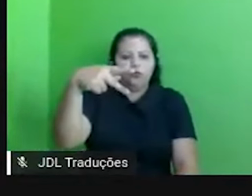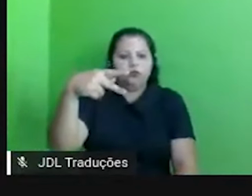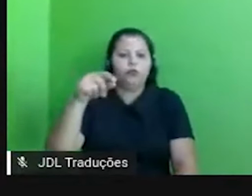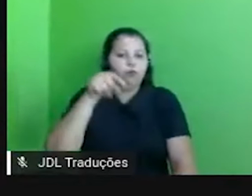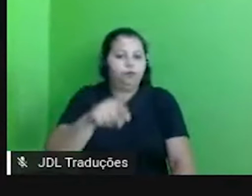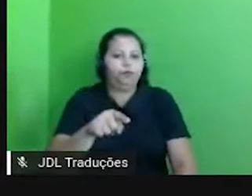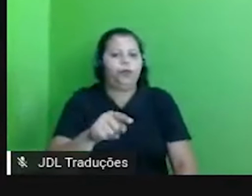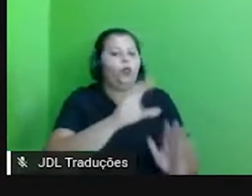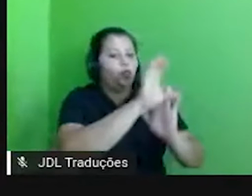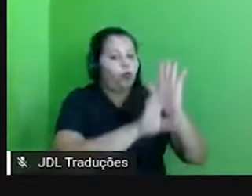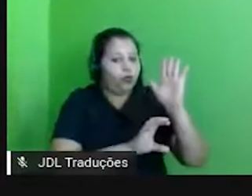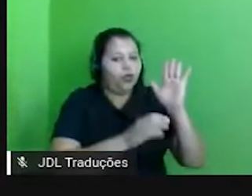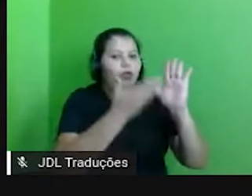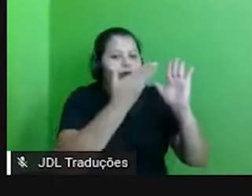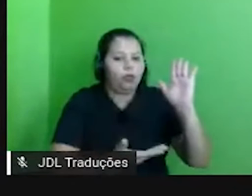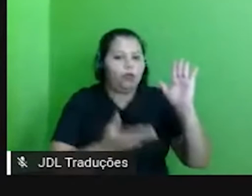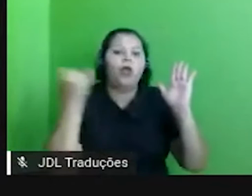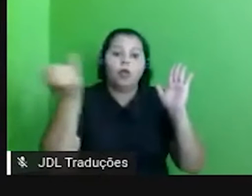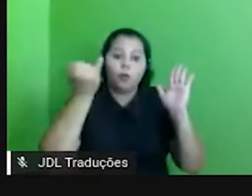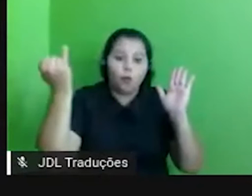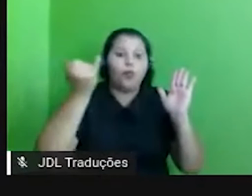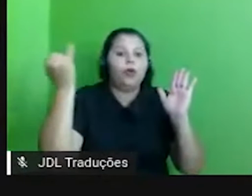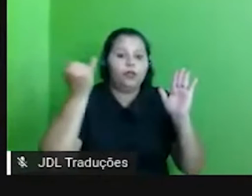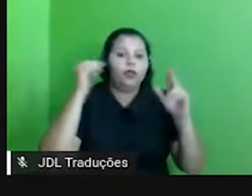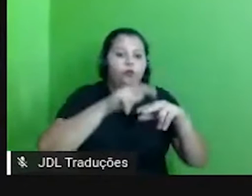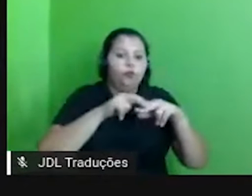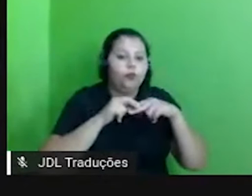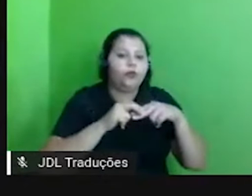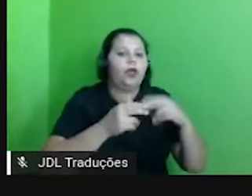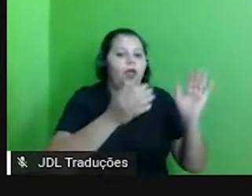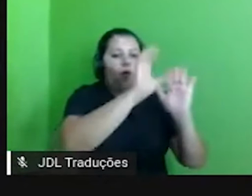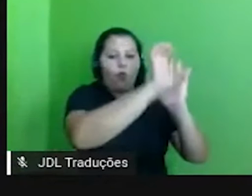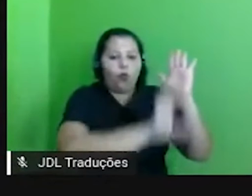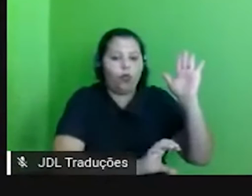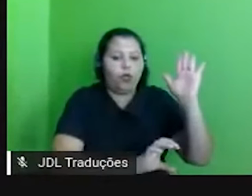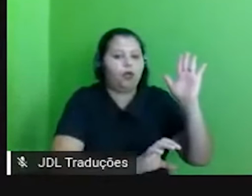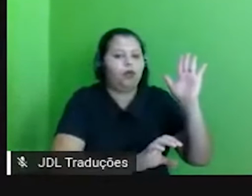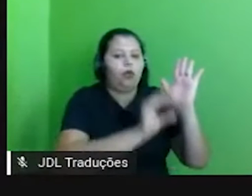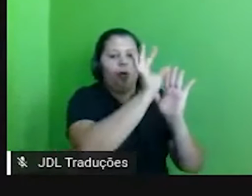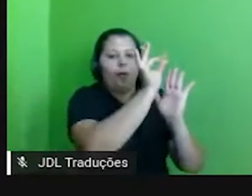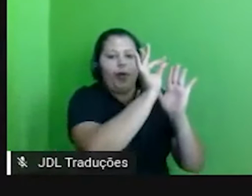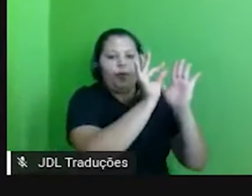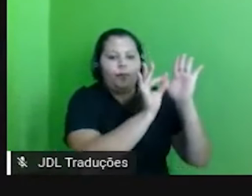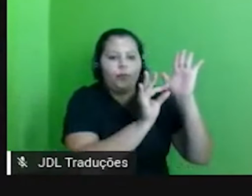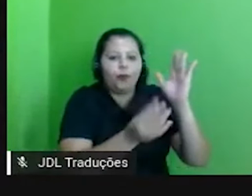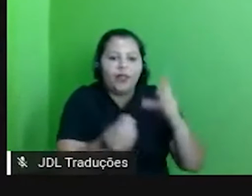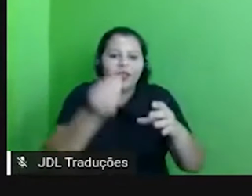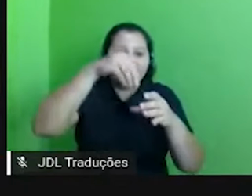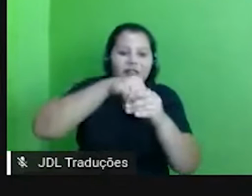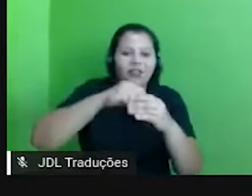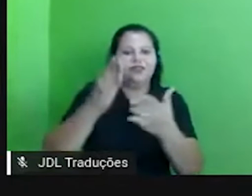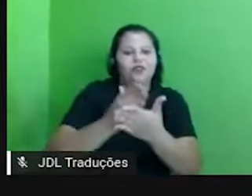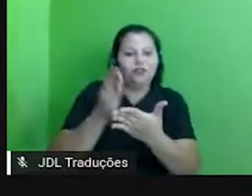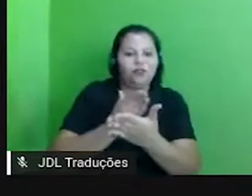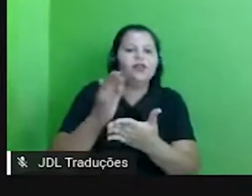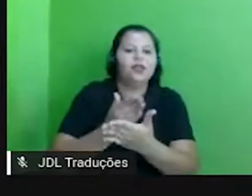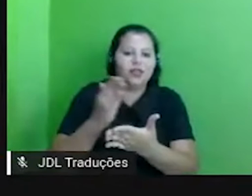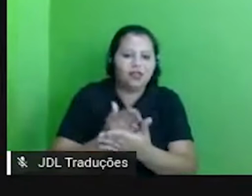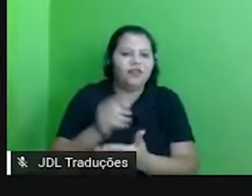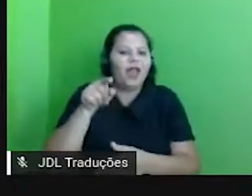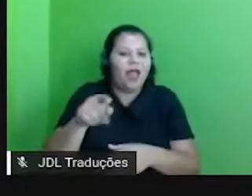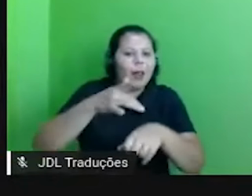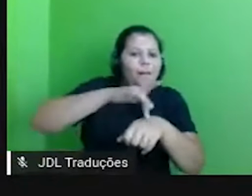currículo da Tio Sam porque eu acho que todos esses aspectos do currículo da que o Sam e estão nesse livro desde